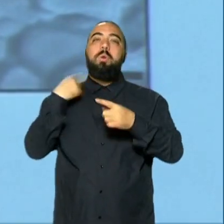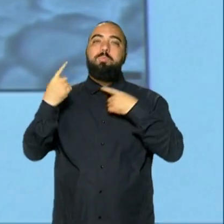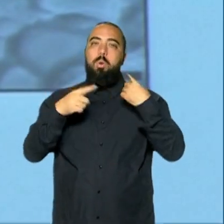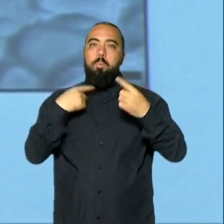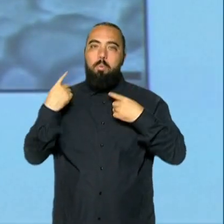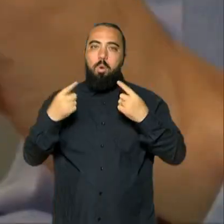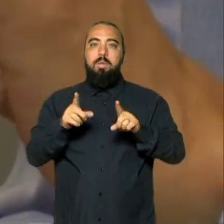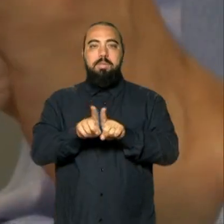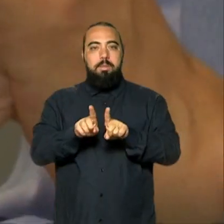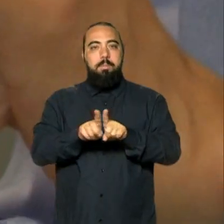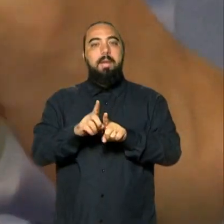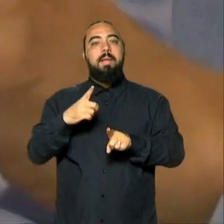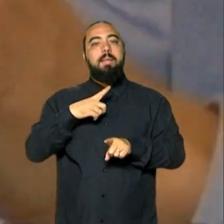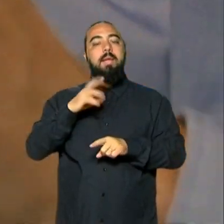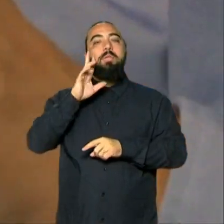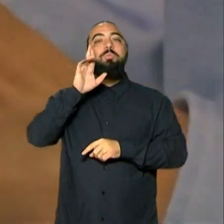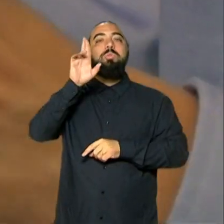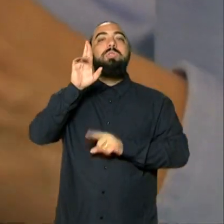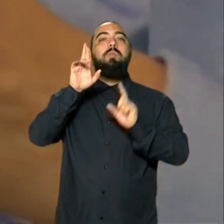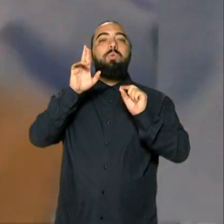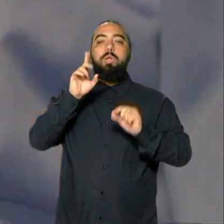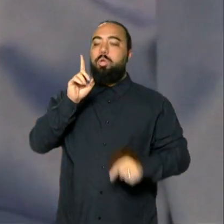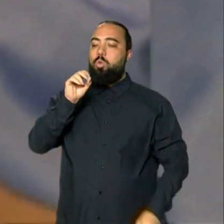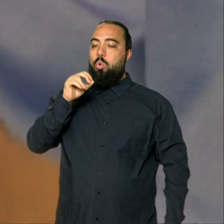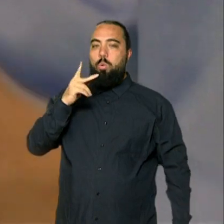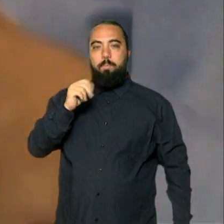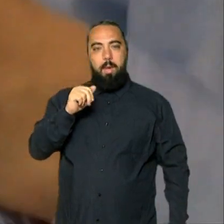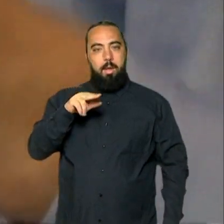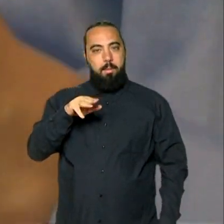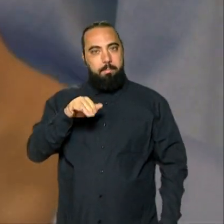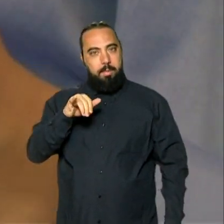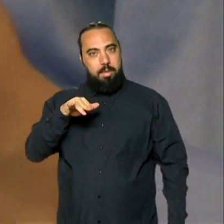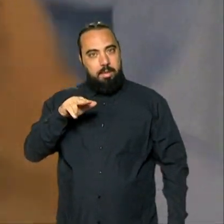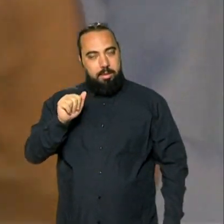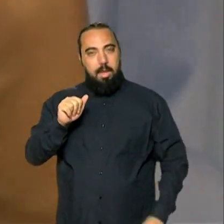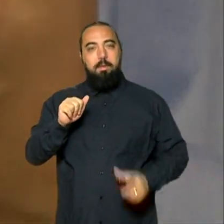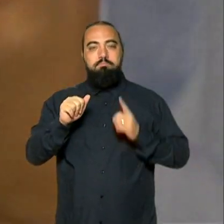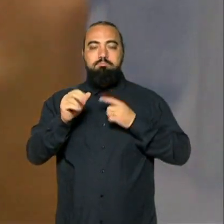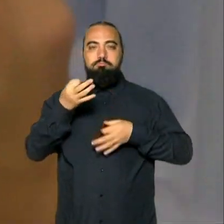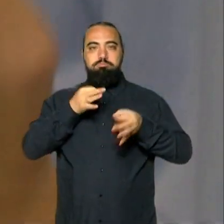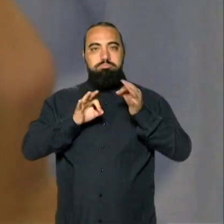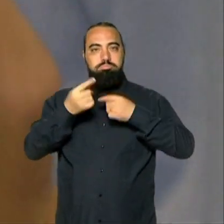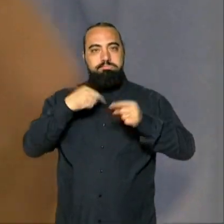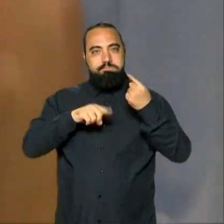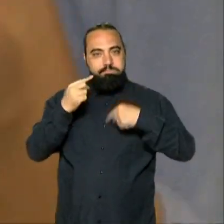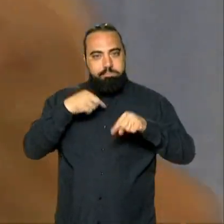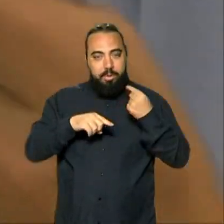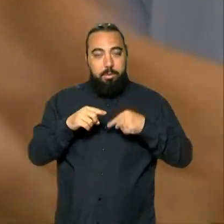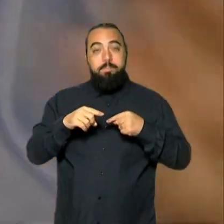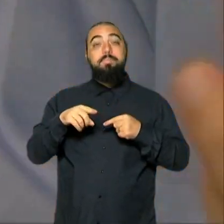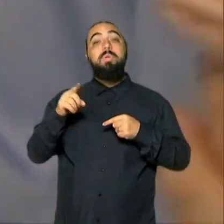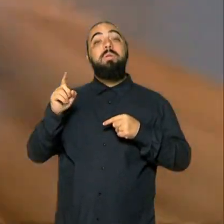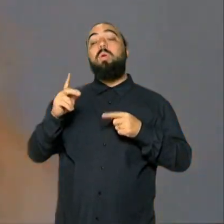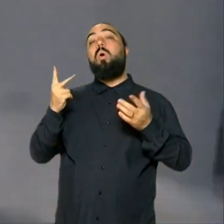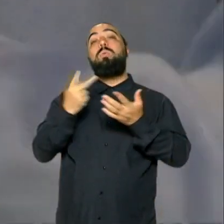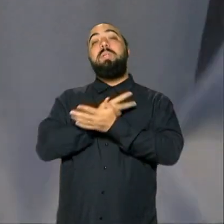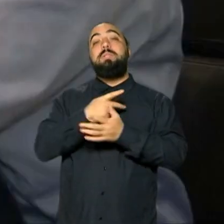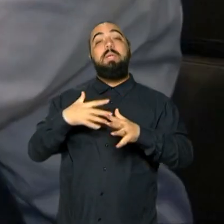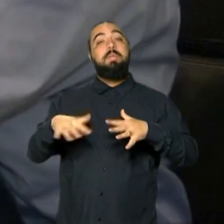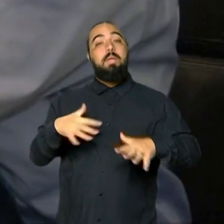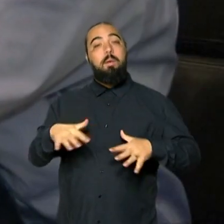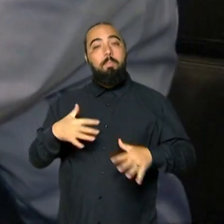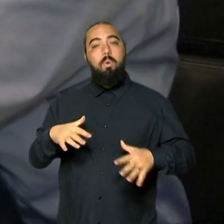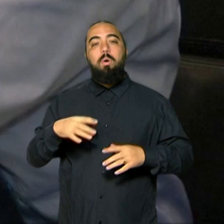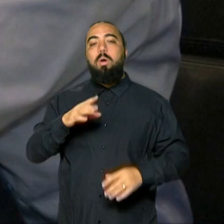dopamina. A diminuição desse neurotransmissor afeta o sistema motor, provocando tremores, lentidão e